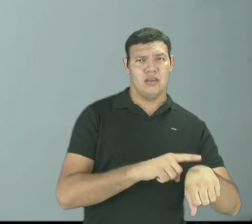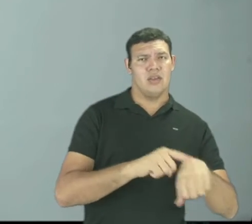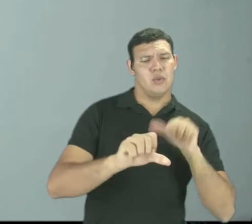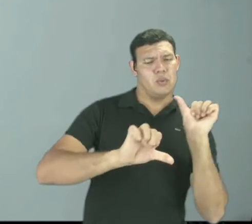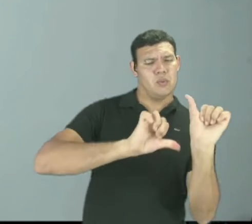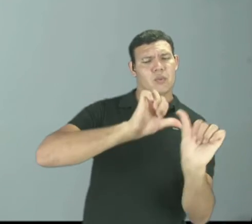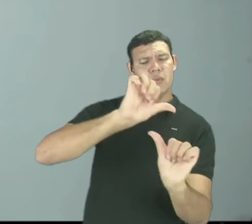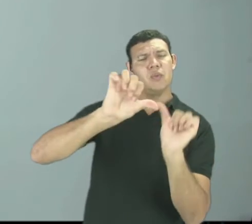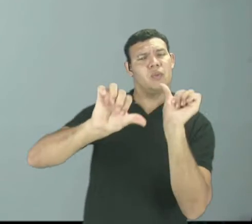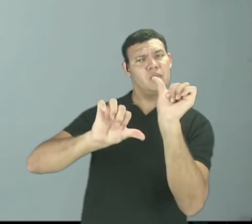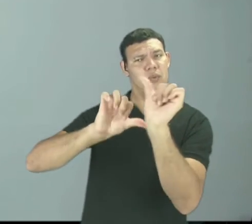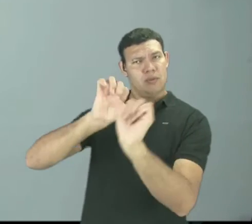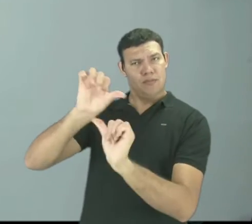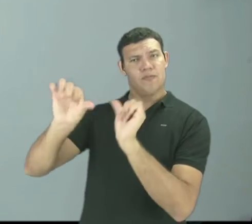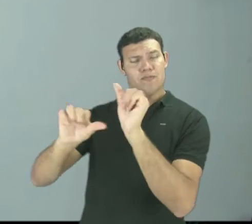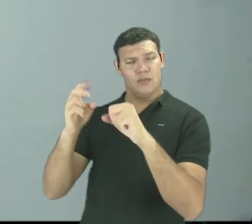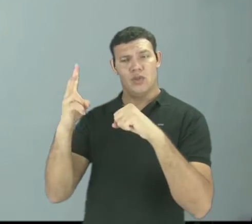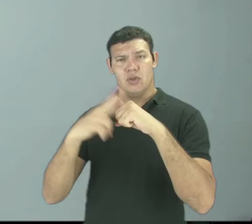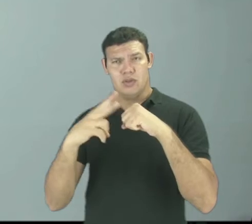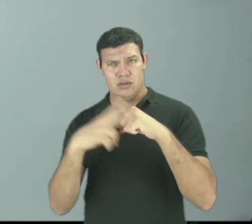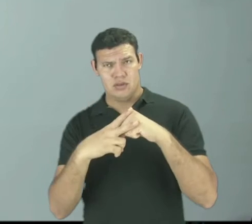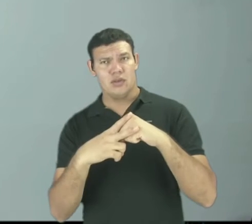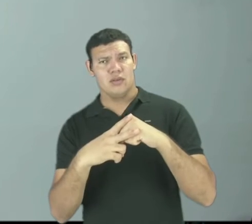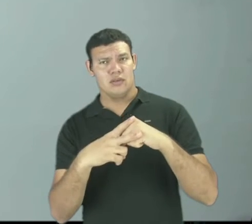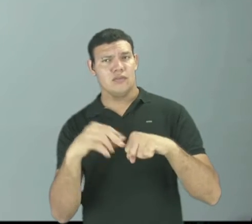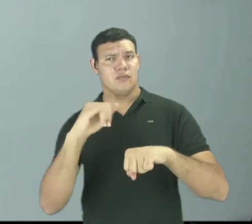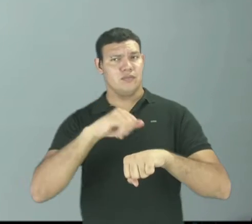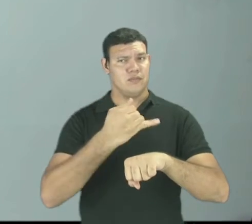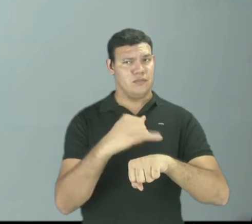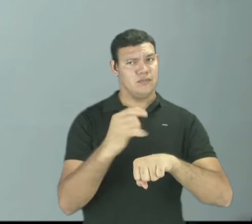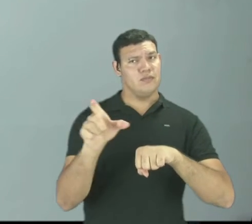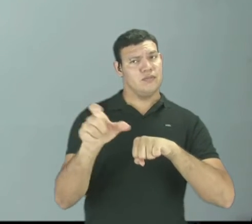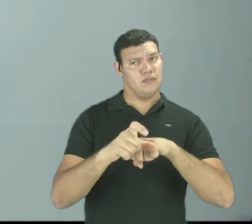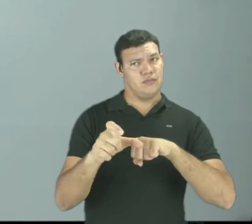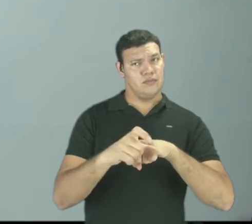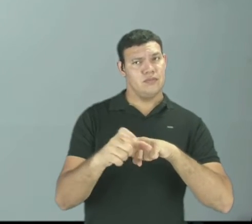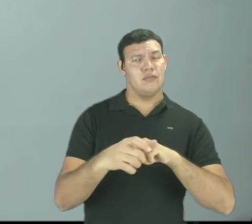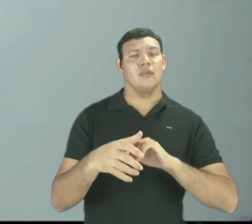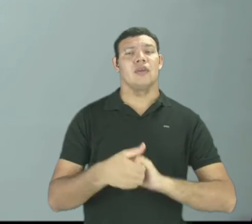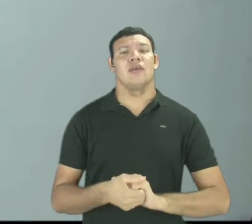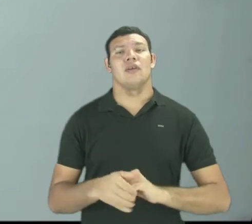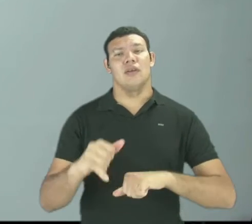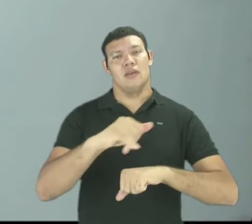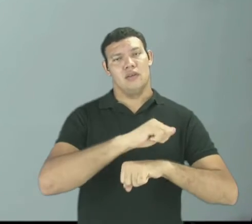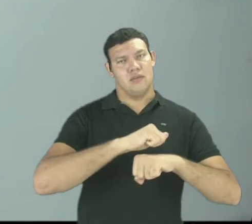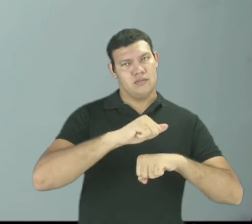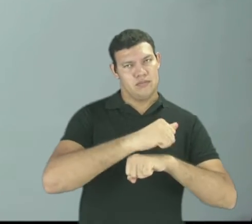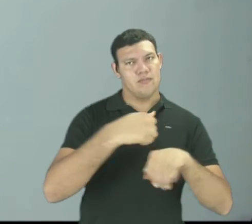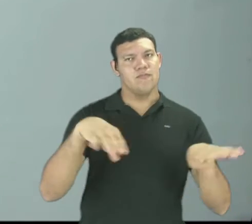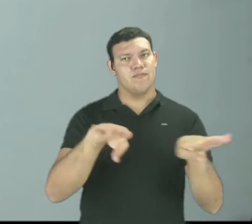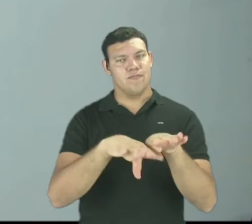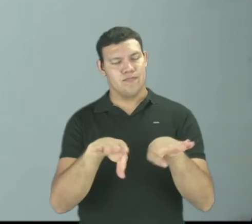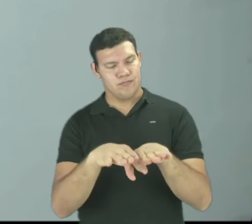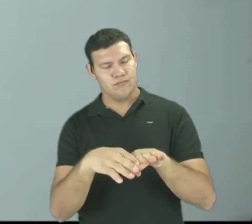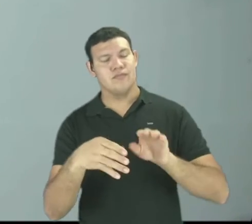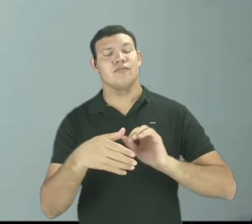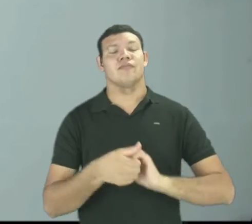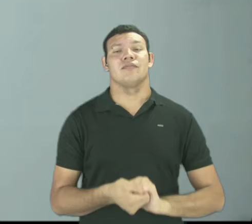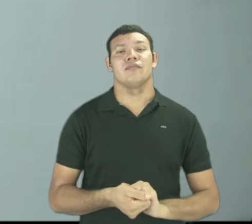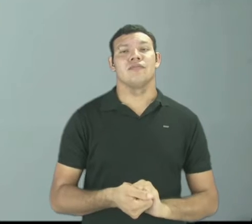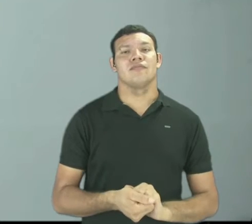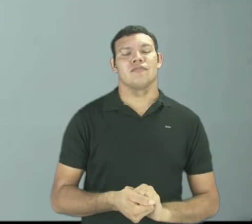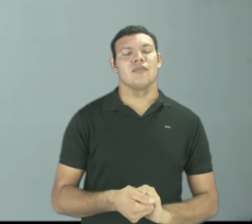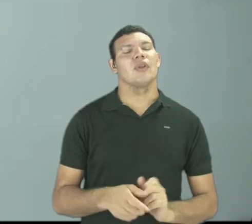modificar, né, lembrando o verbo, o adjetivo, o substantivo, o advérbio e locuções adverbiais,